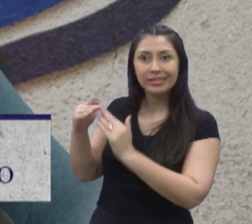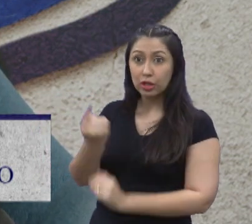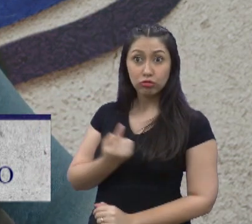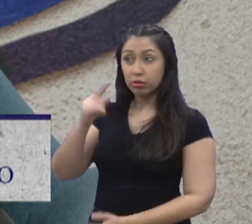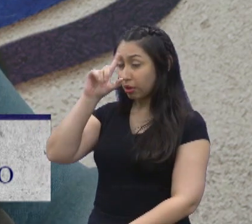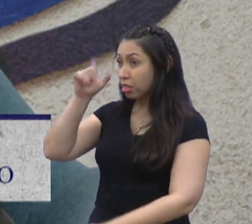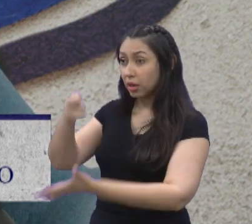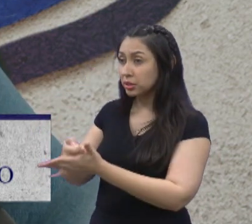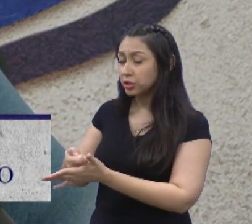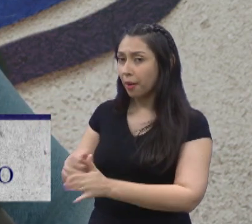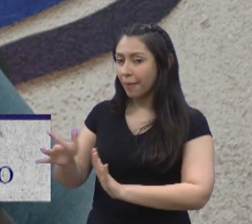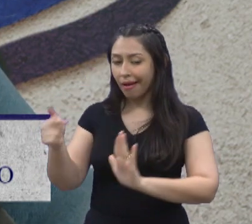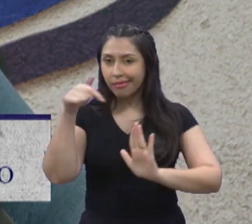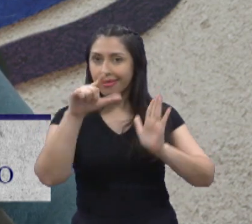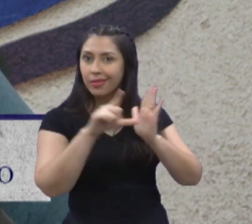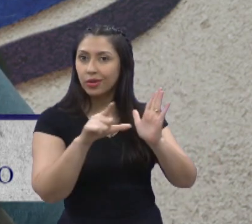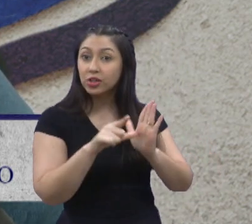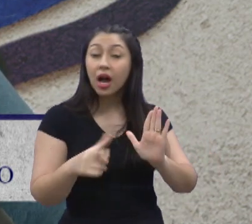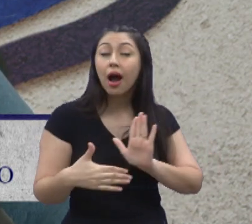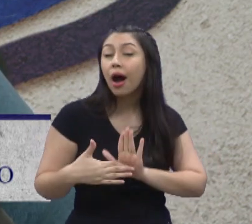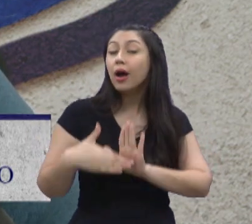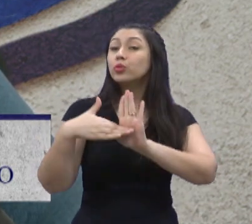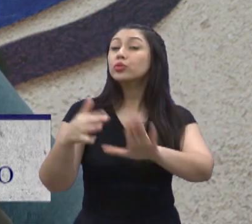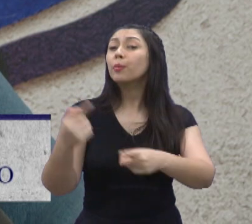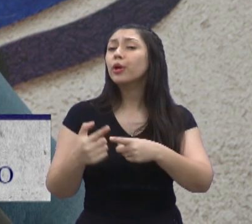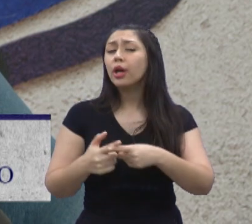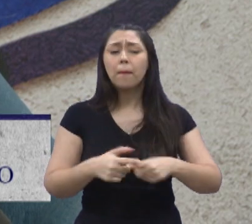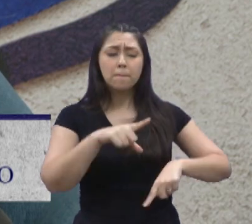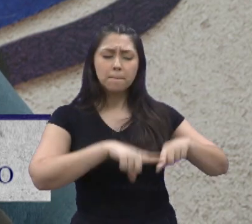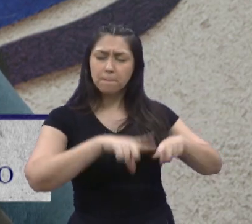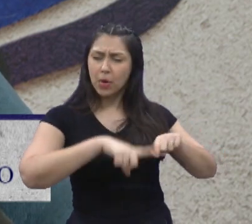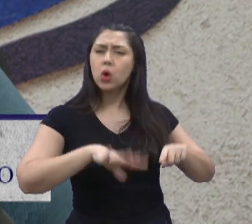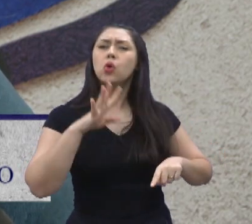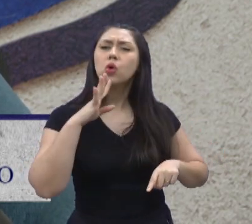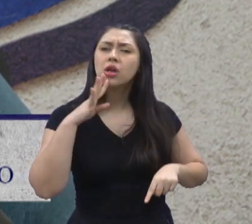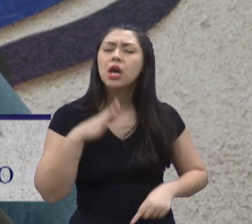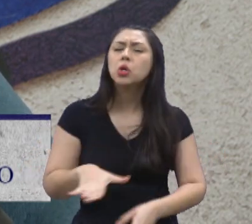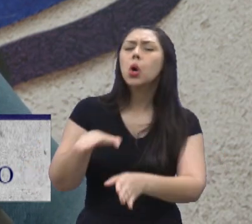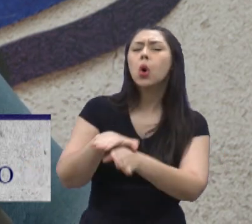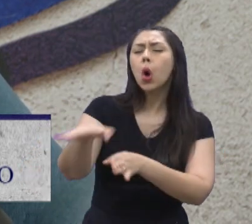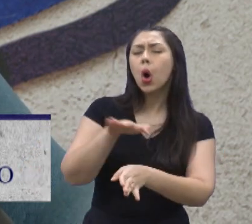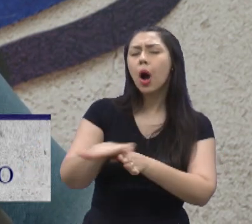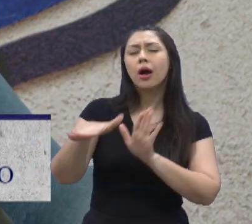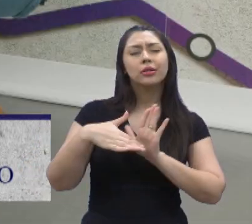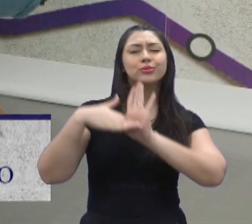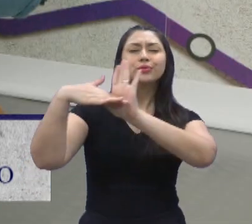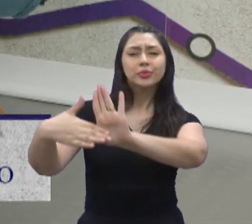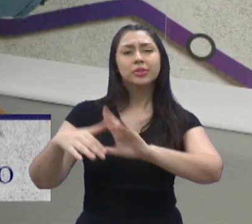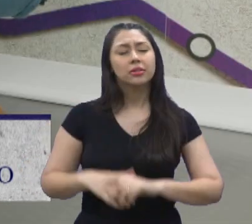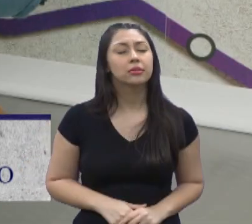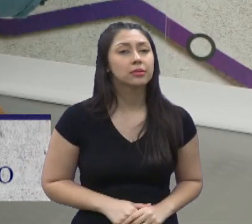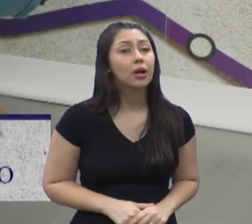parte da característica do produto, que ele conhece bem, né? Para poder te auxiliar dentro dessa venda consultiva. Não, e